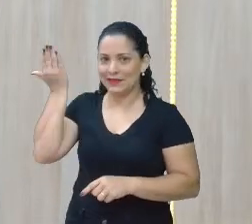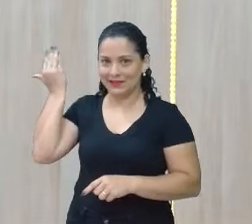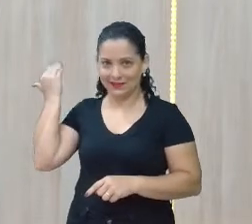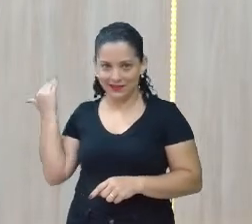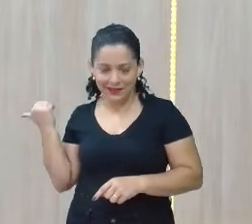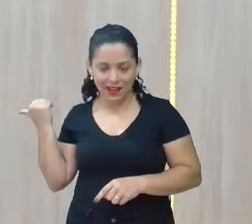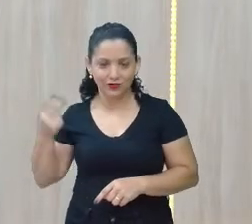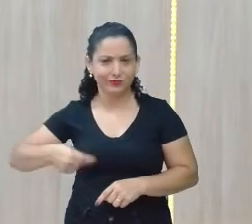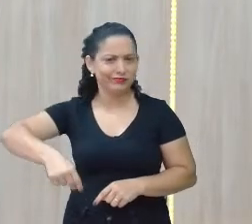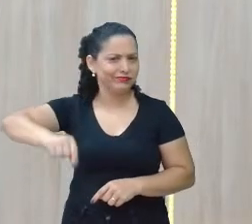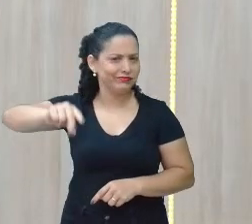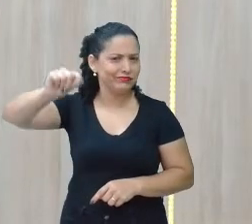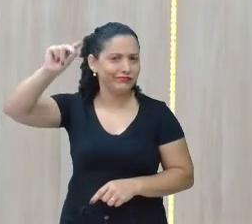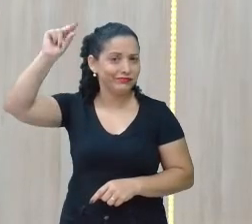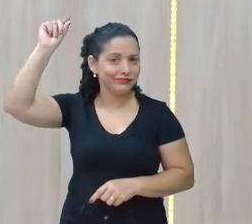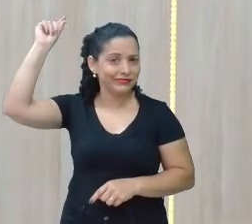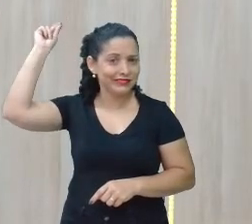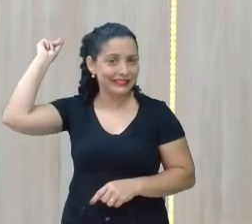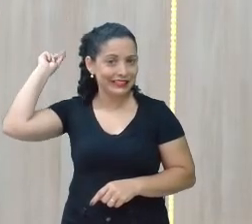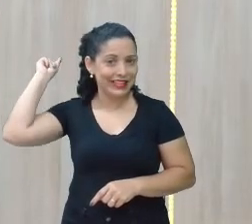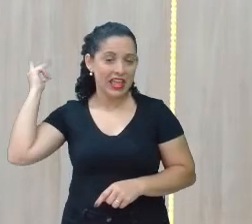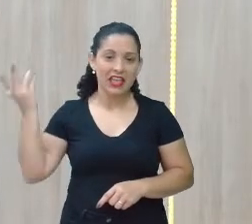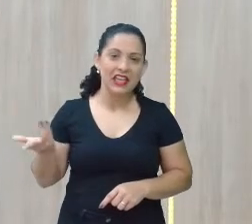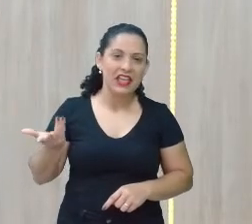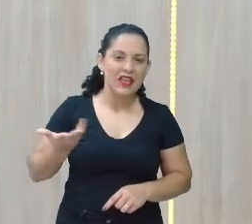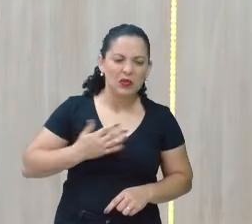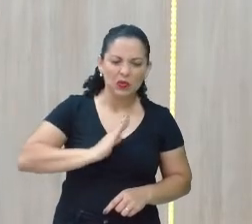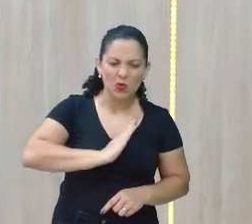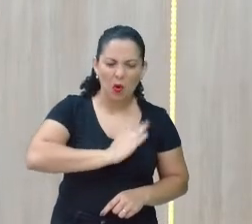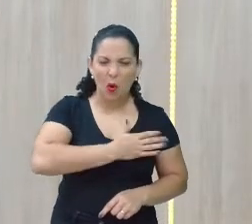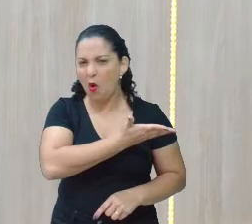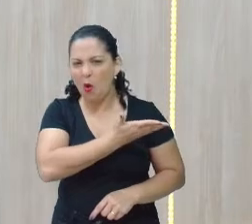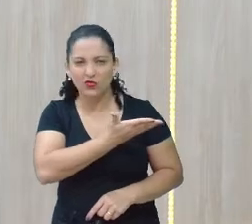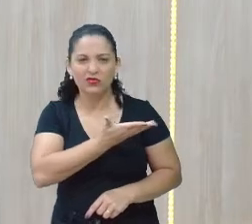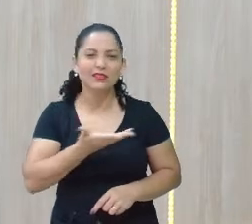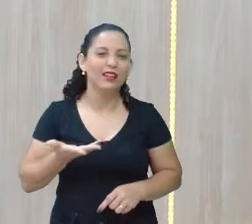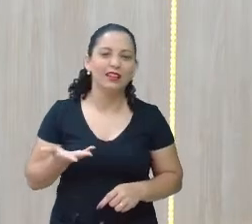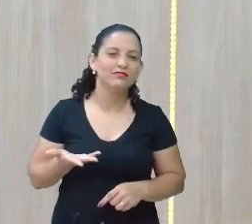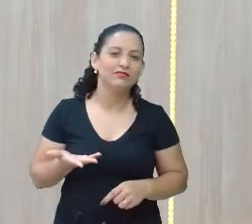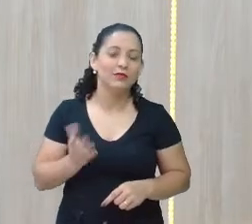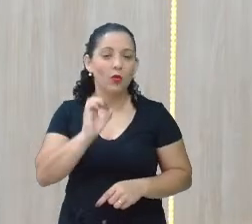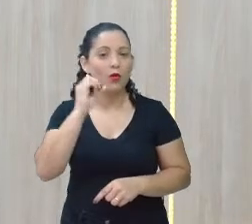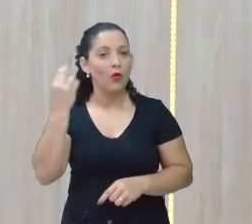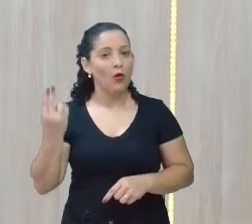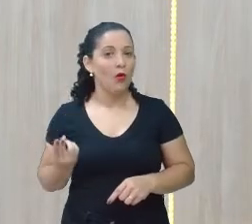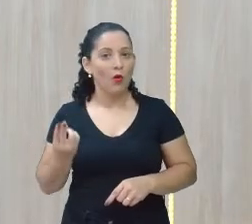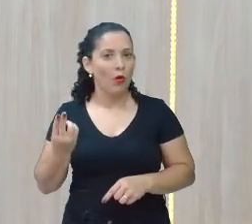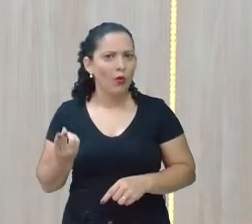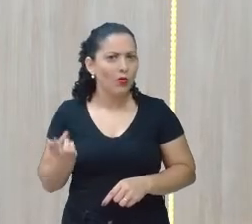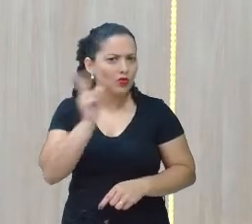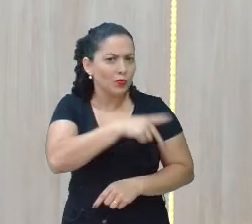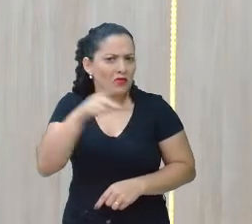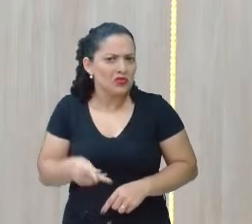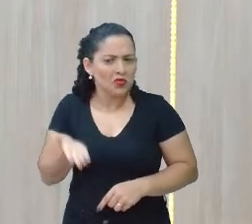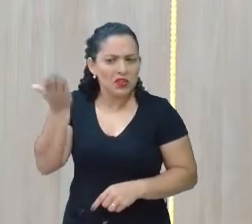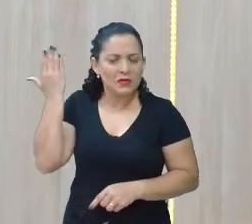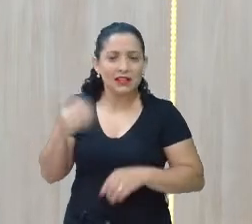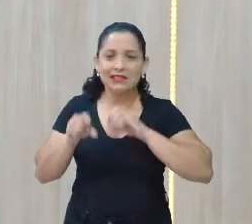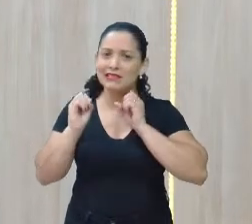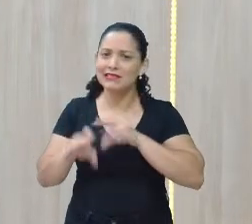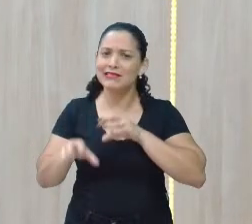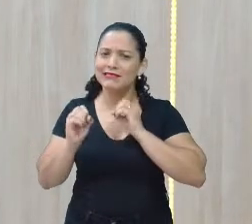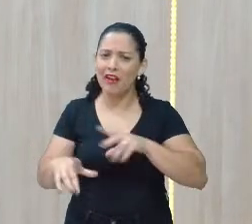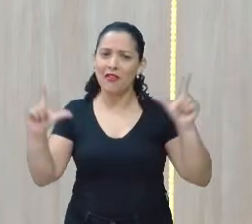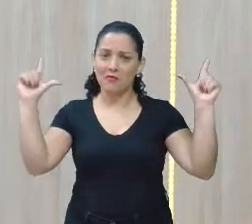ou é um ranço que eles têm, uma raivinha, ou de fato os professores não ensinavam muito mais coisas